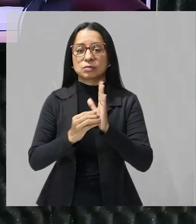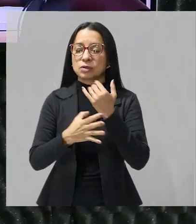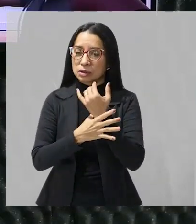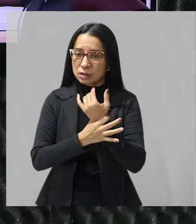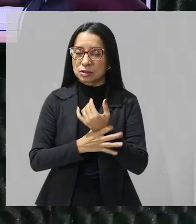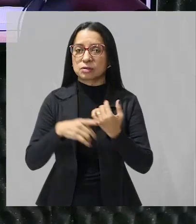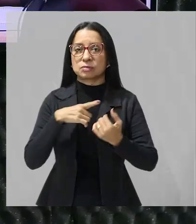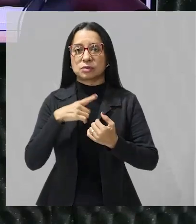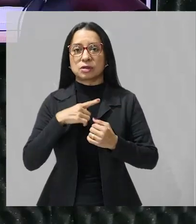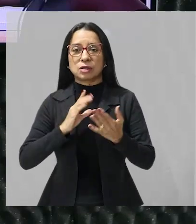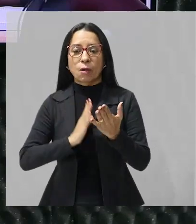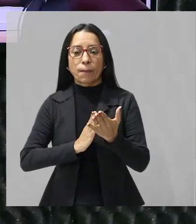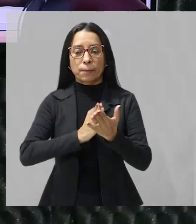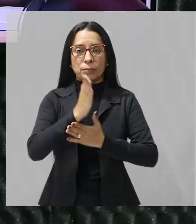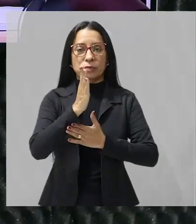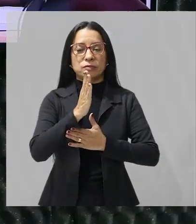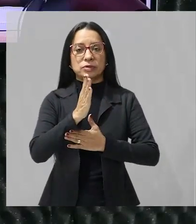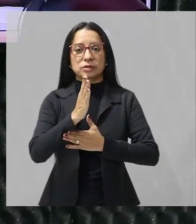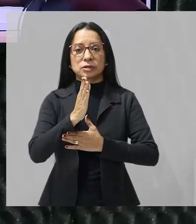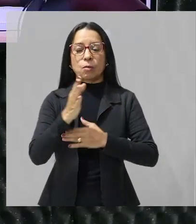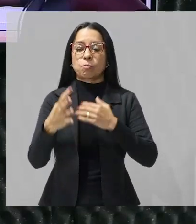vai ter aí a sua aprovação